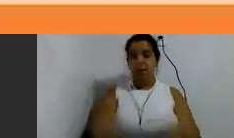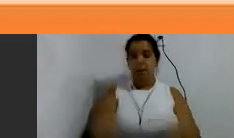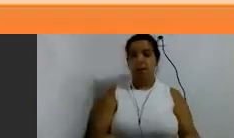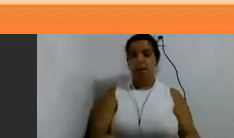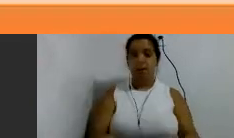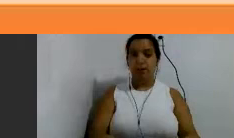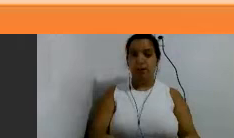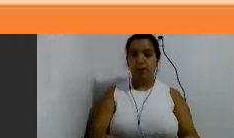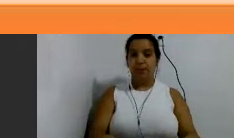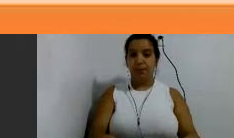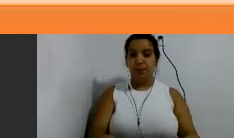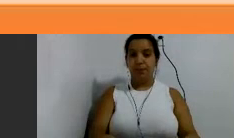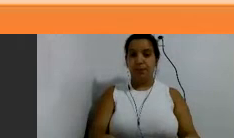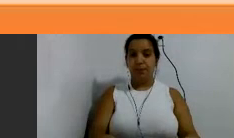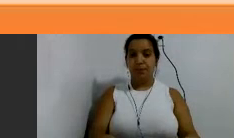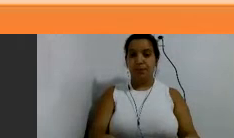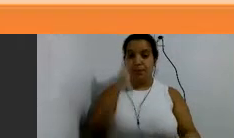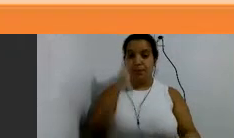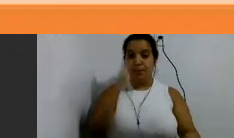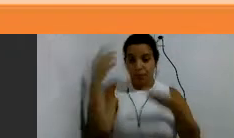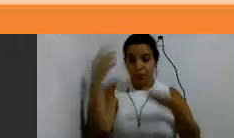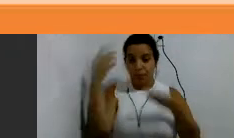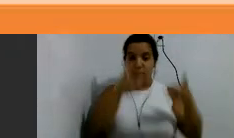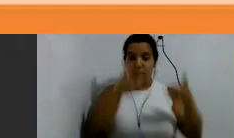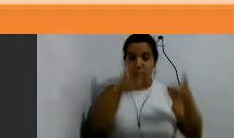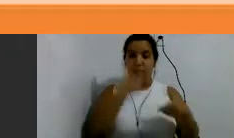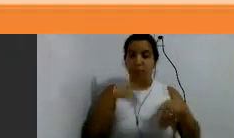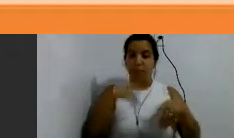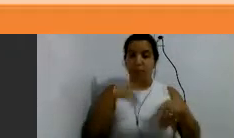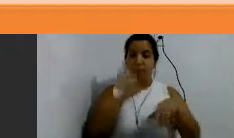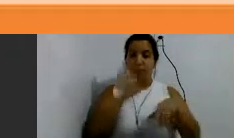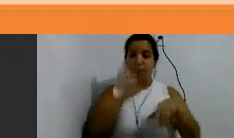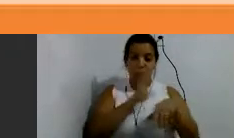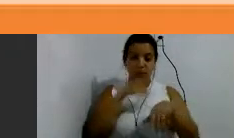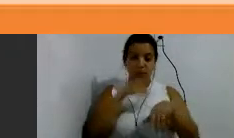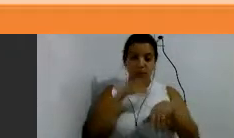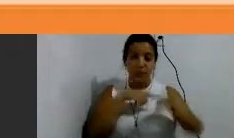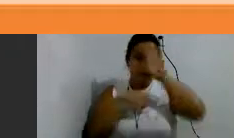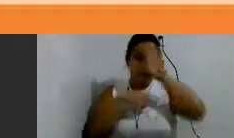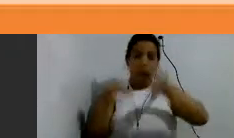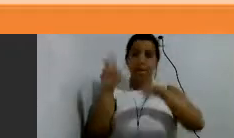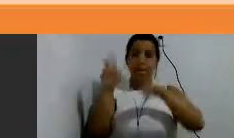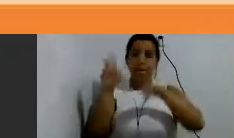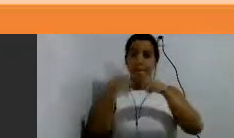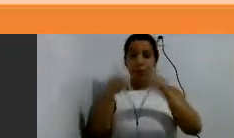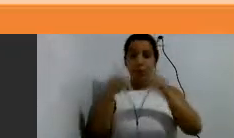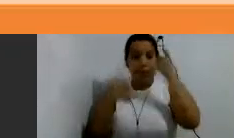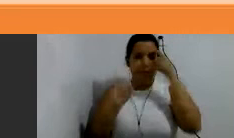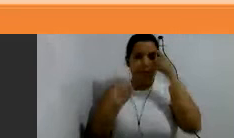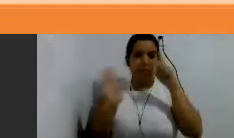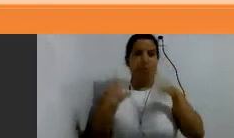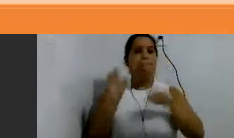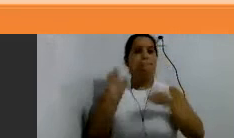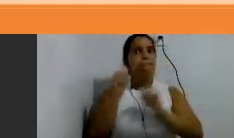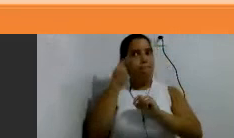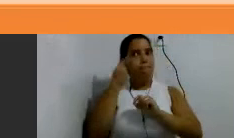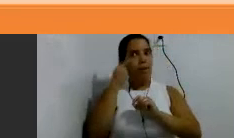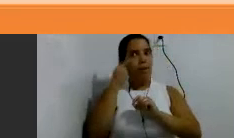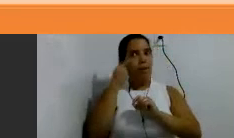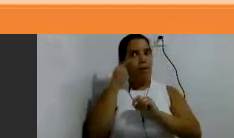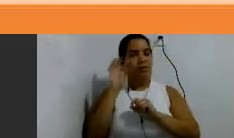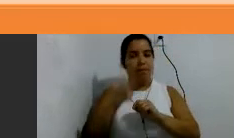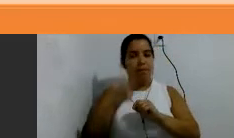o paciente é de uma região endêmica de malária e tem um pico febril, o médico já fala, opa, pode ser malária. Vai falar, eu tive um